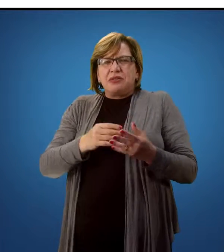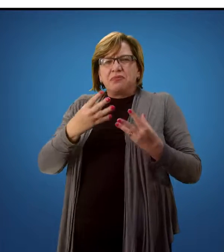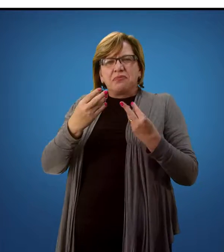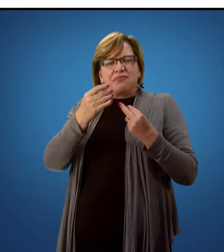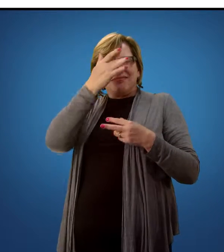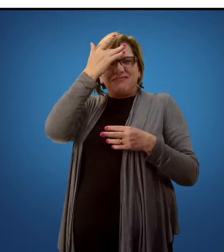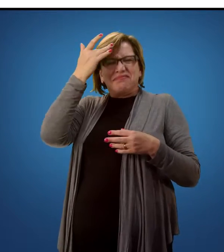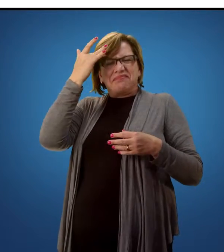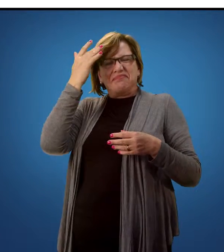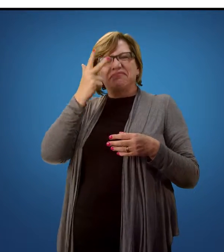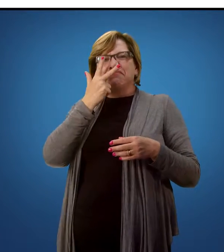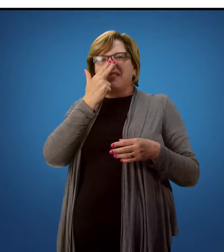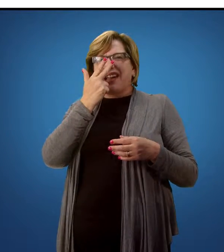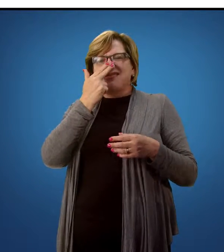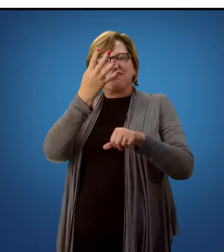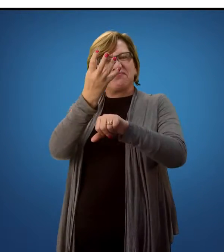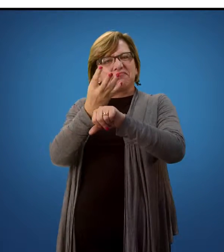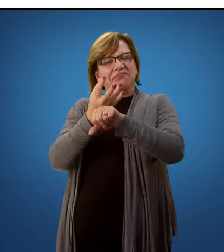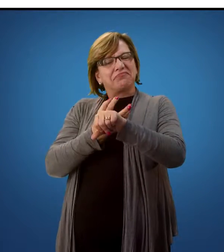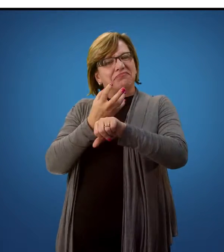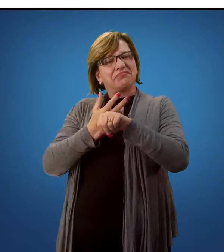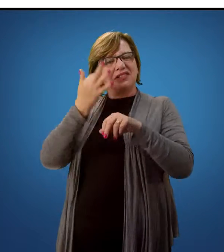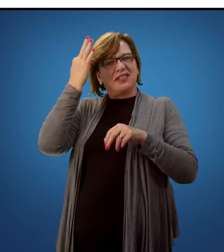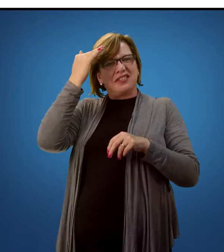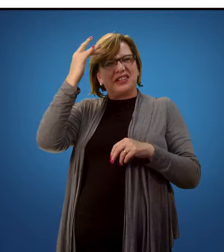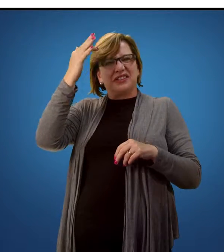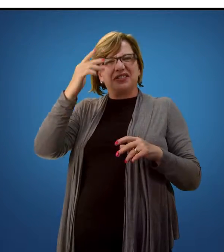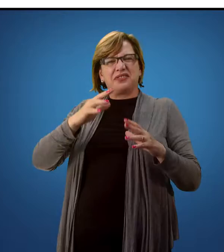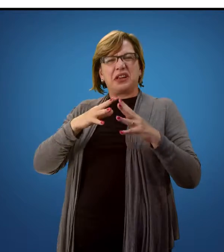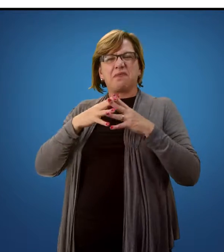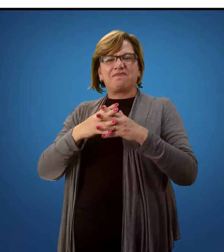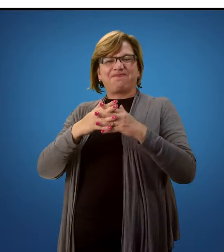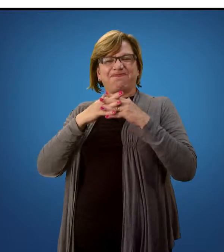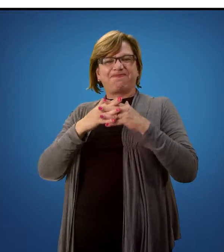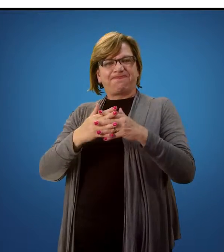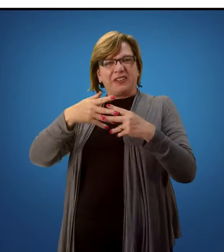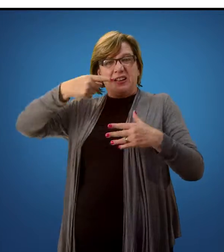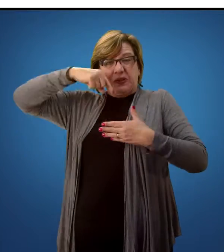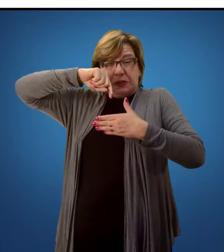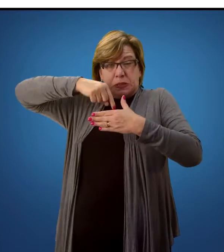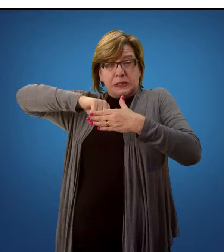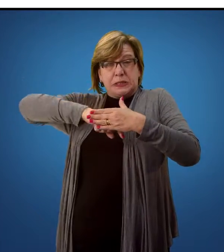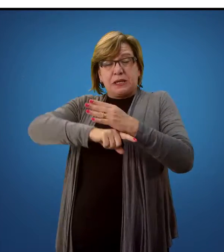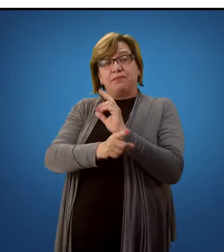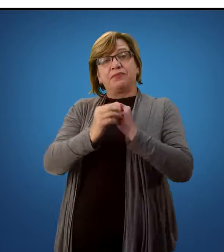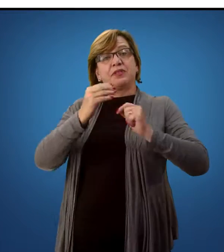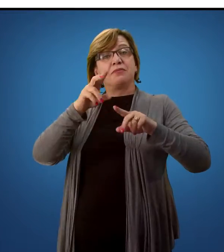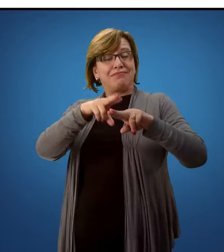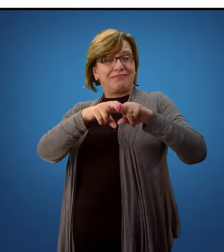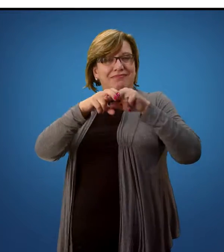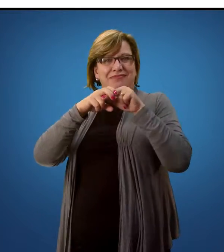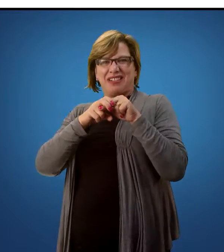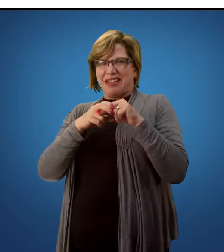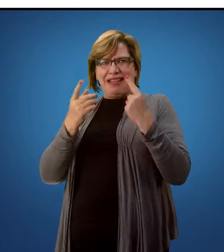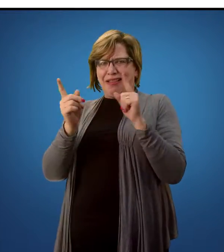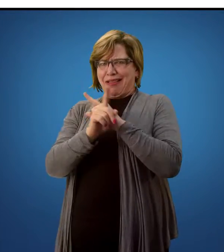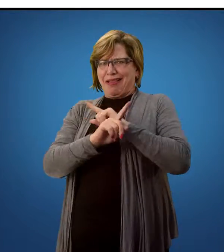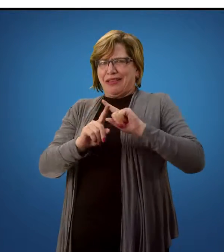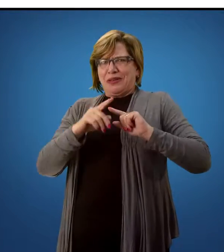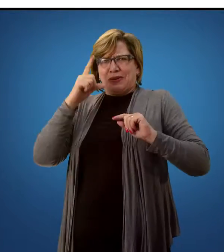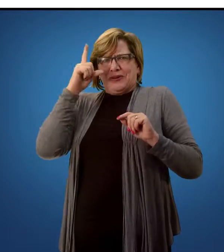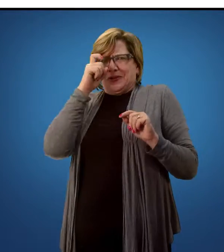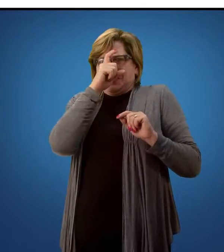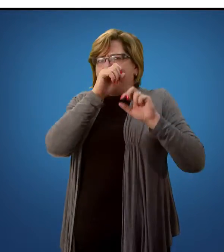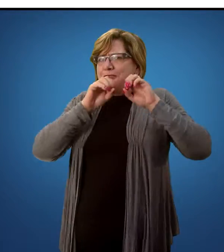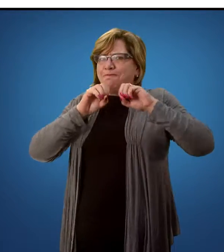vêem a filosofia como uma disciplina é extremamente complexa e complexa e por conta disso não acessível à grande maioria